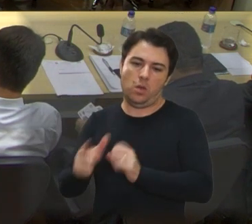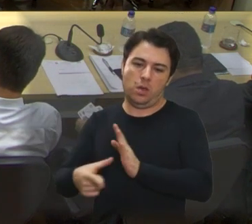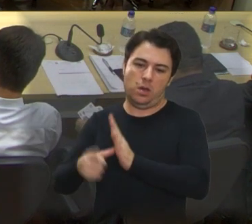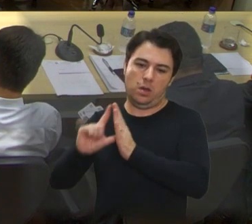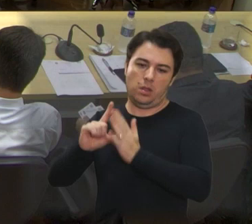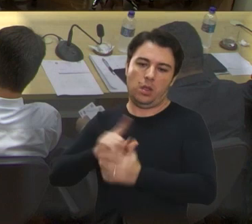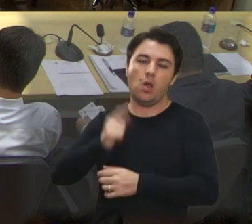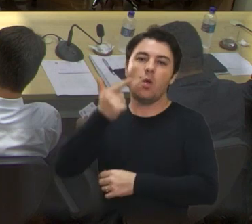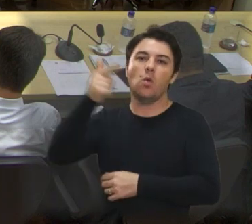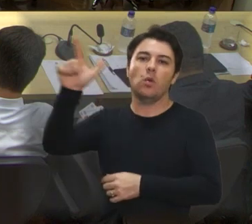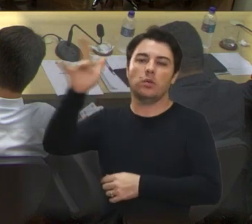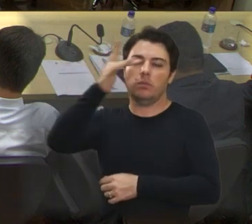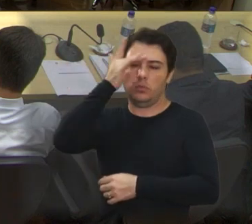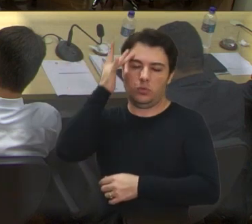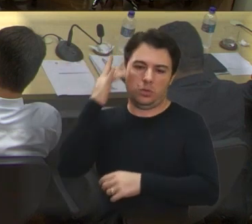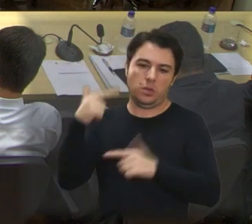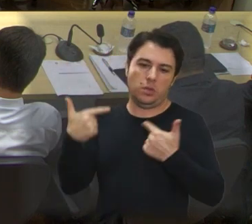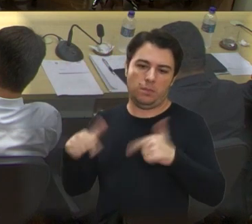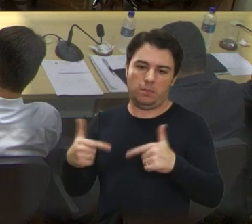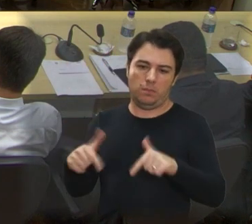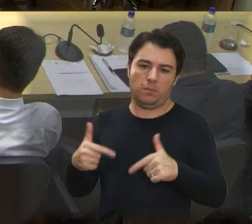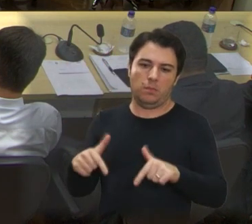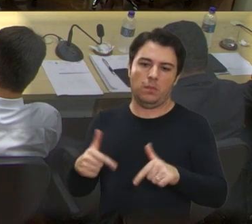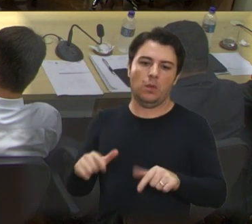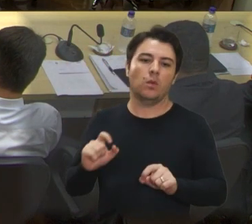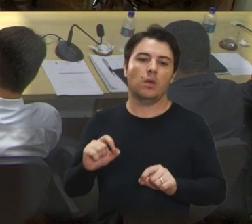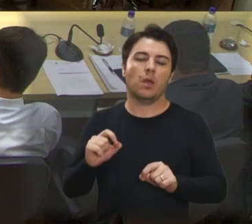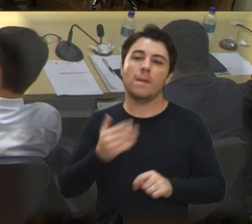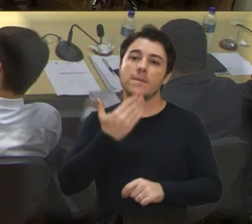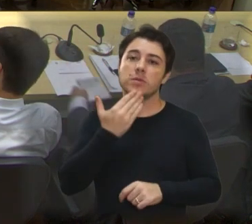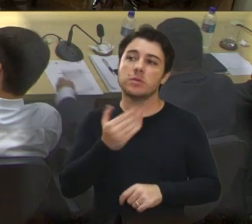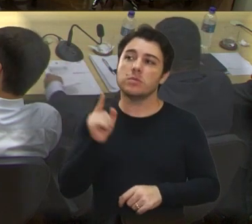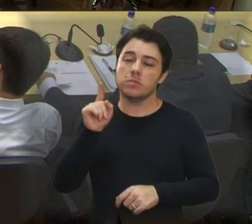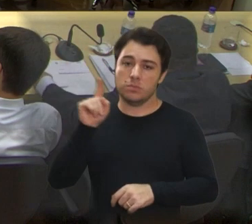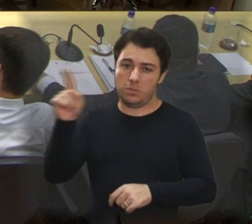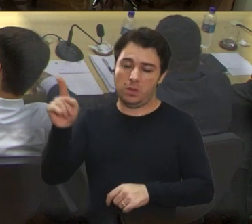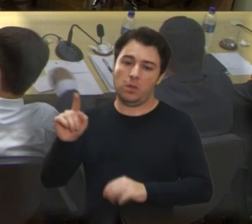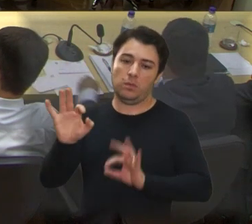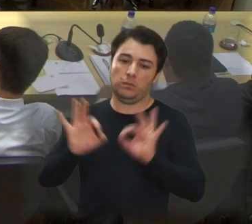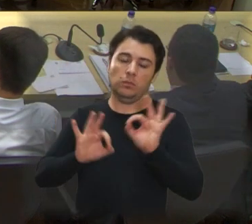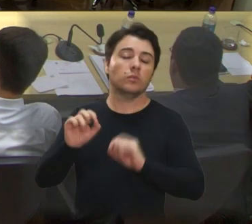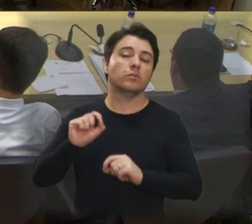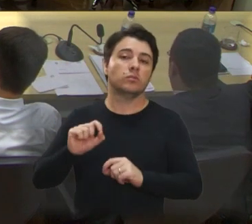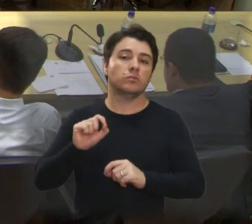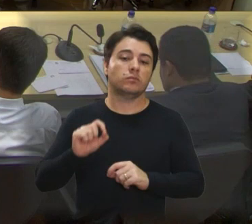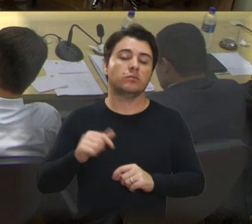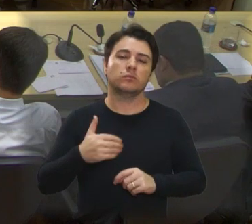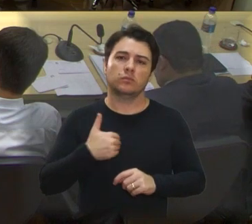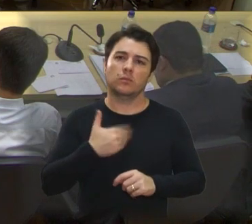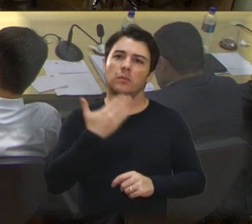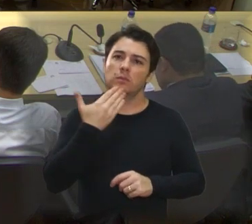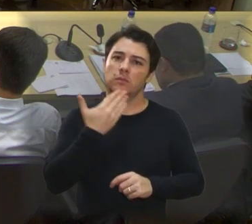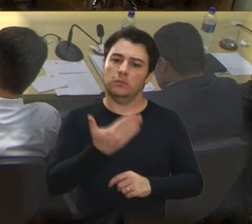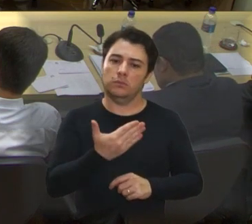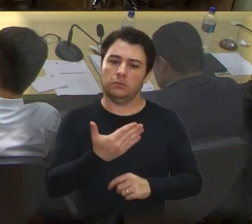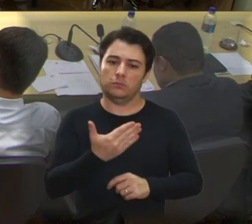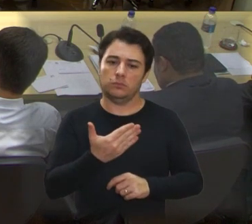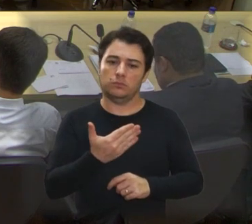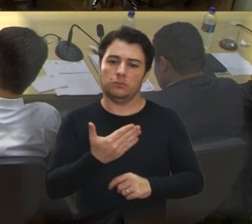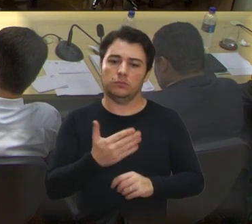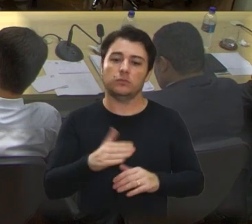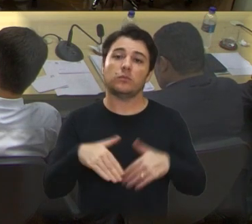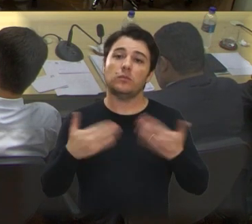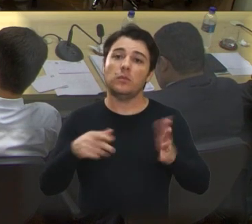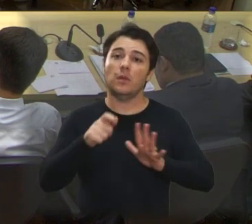boa consegue negócio tinha já esse pedido de vocês lá é eu já solicitei a uma